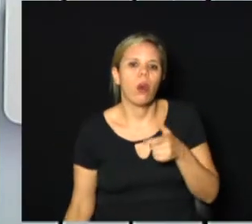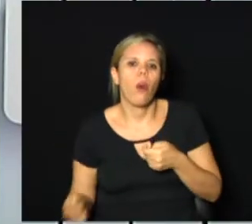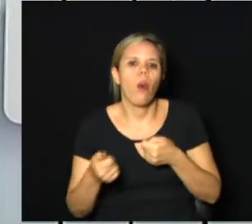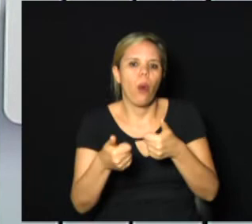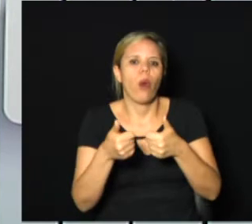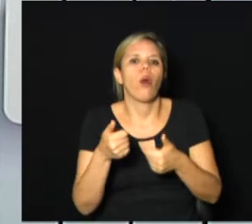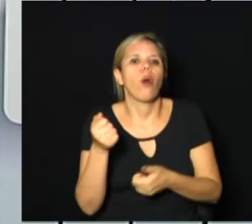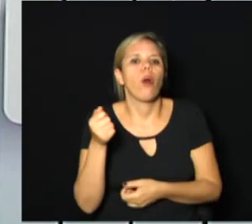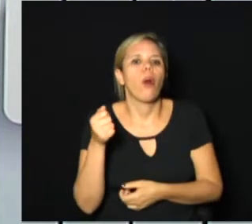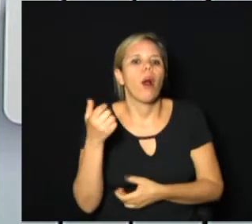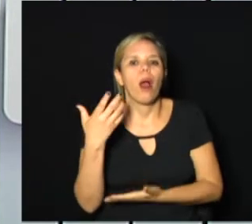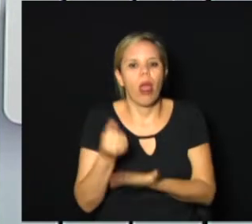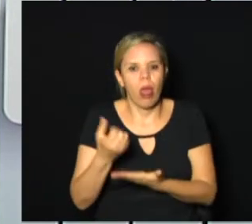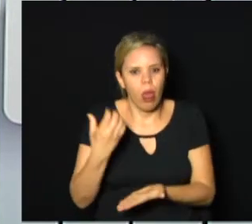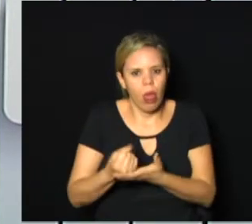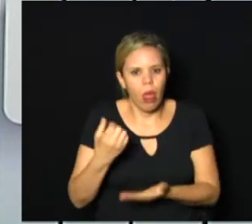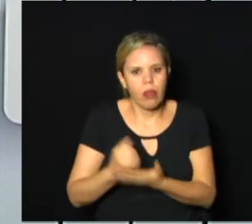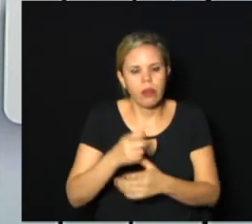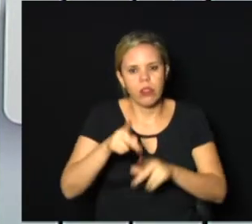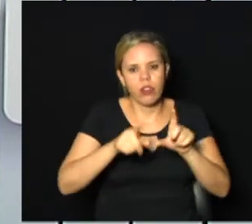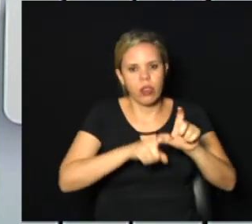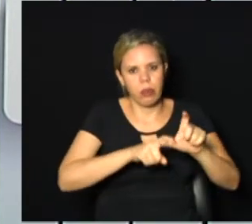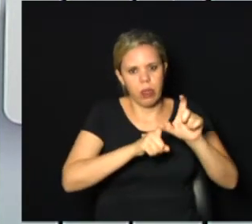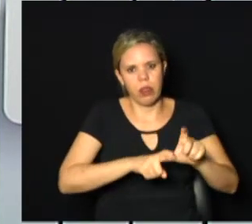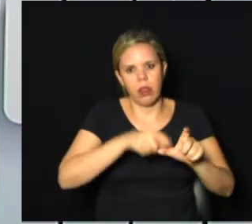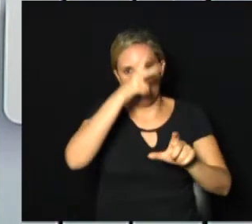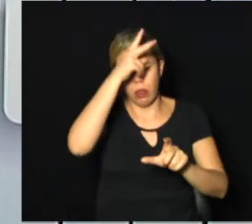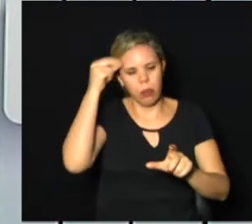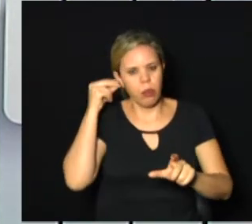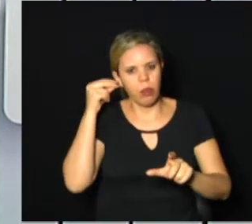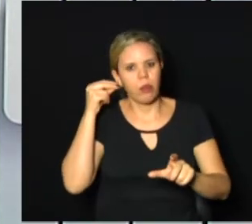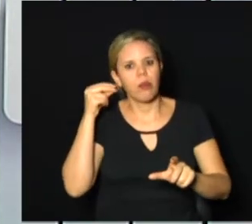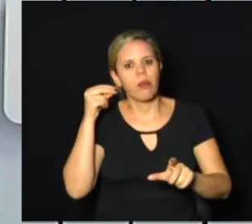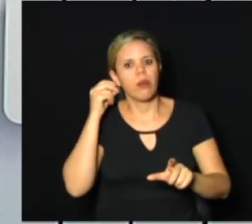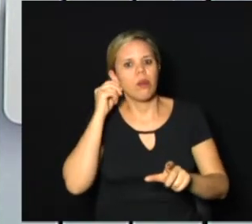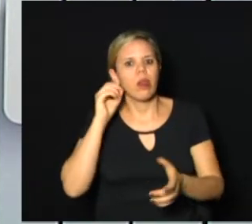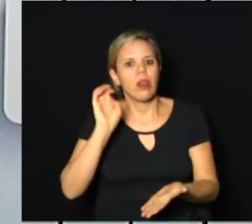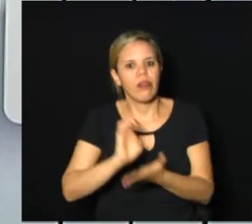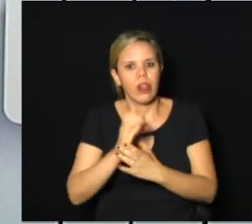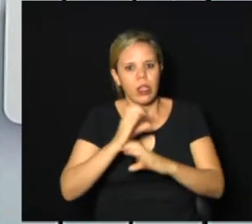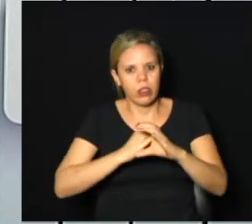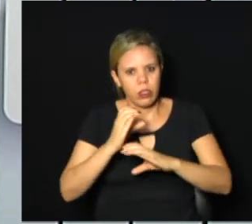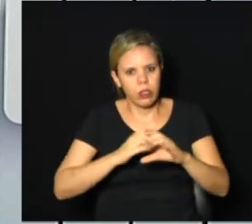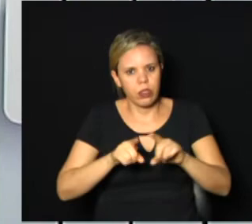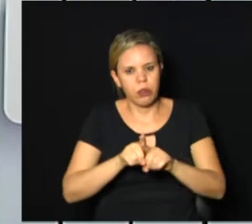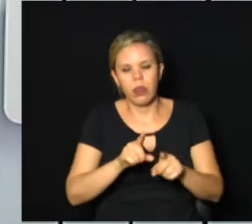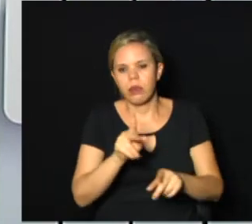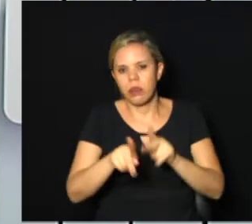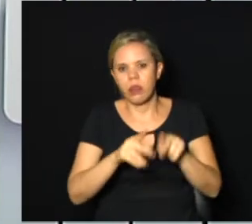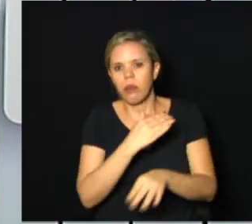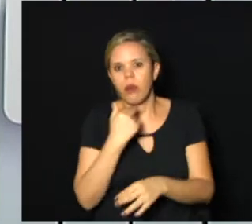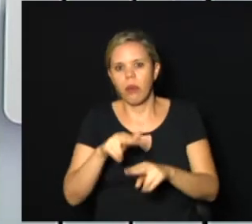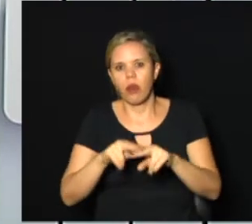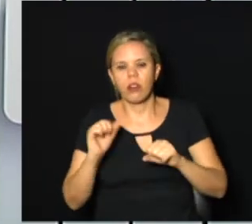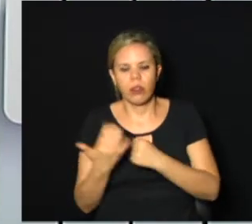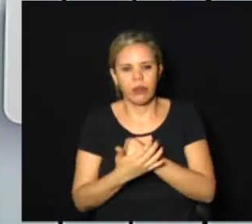pensão complementar aos dependentes dos servidores públicos municipais efetivos que tenham falecido por Covid-19. Queria